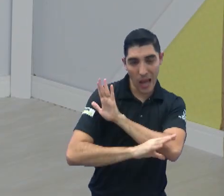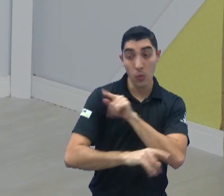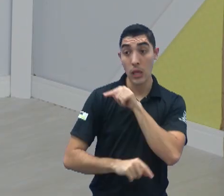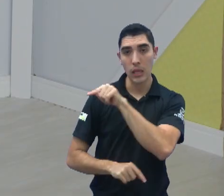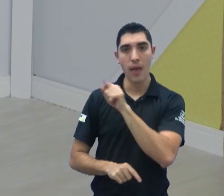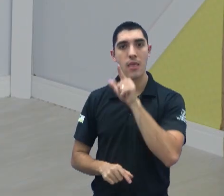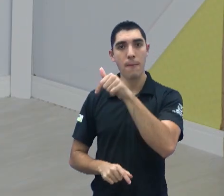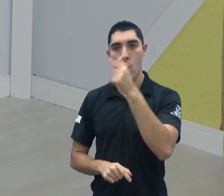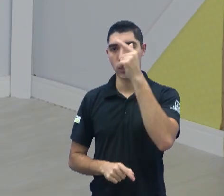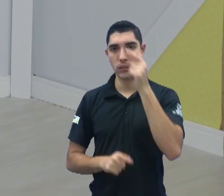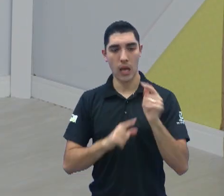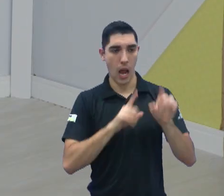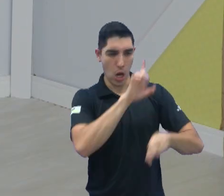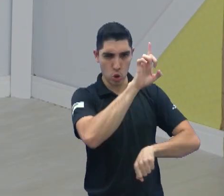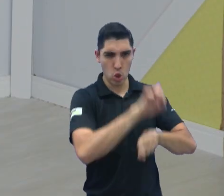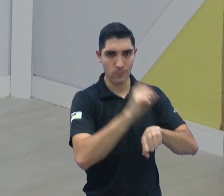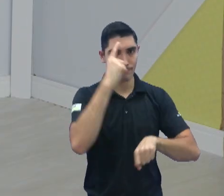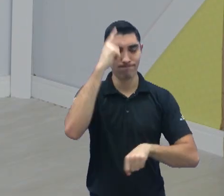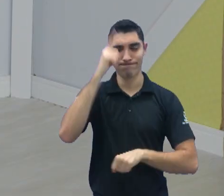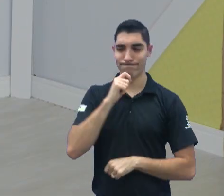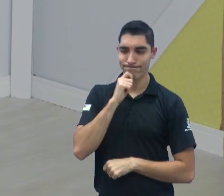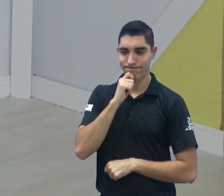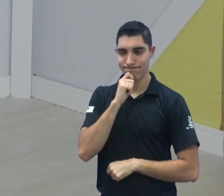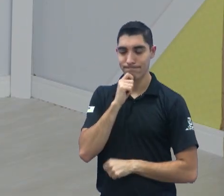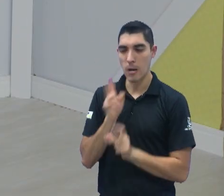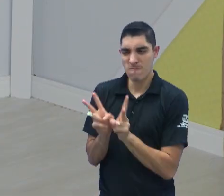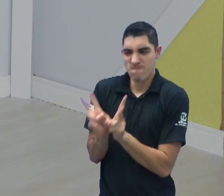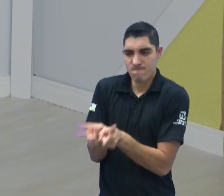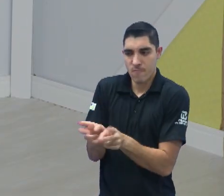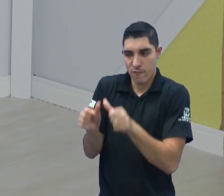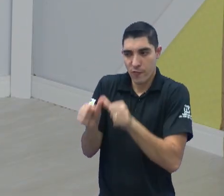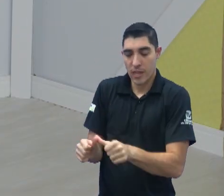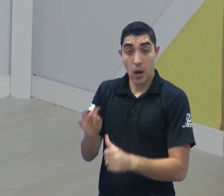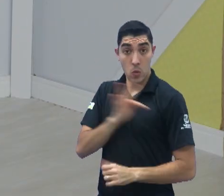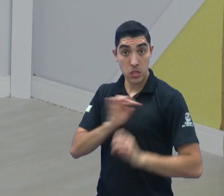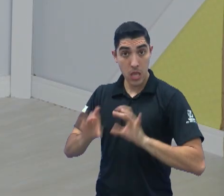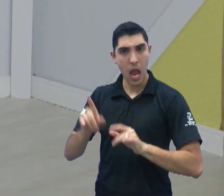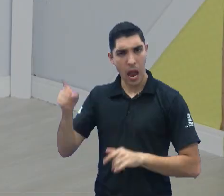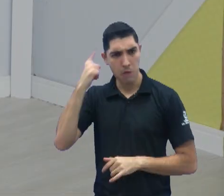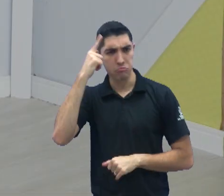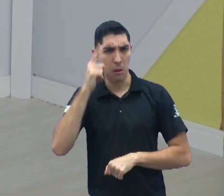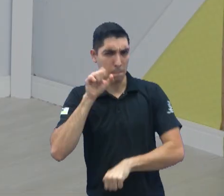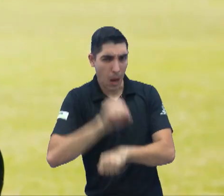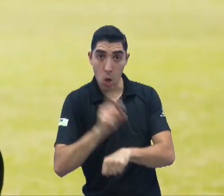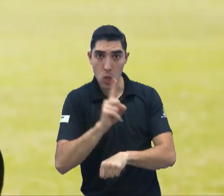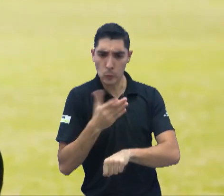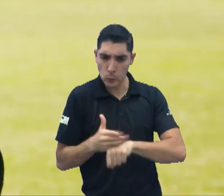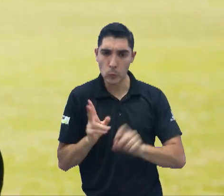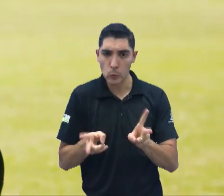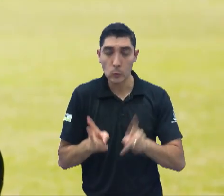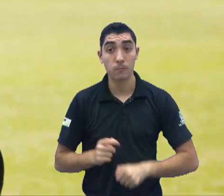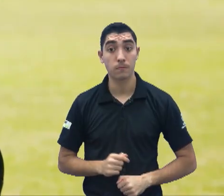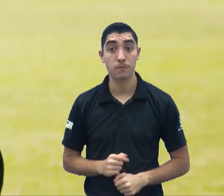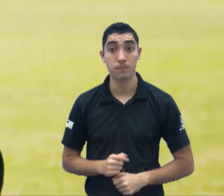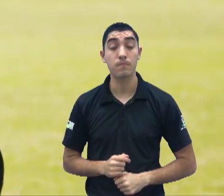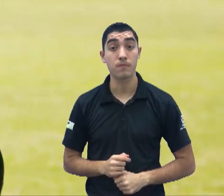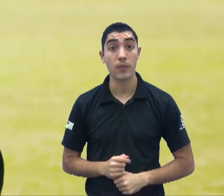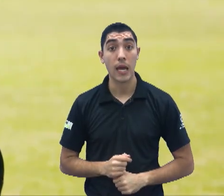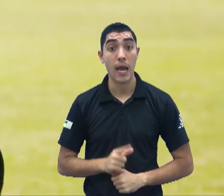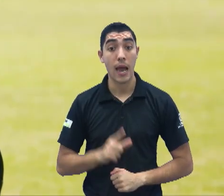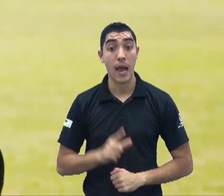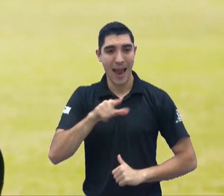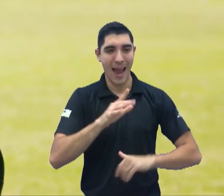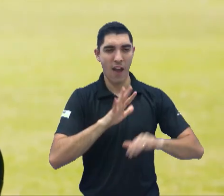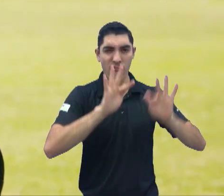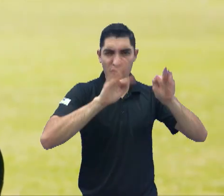permanência, sua continuidade no trabalho, o trabalho na Águia do Vale não parou. A partir da perda da Copa Paulista, começar